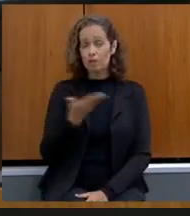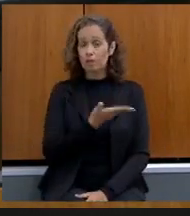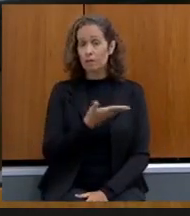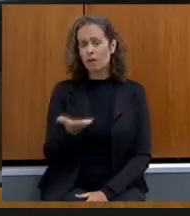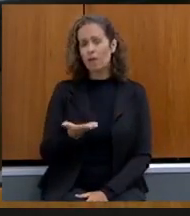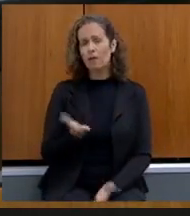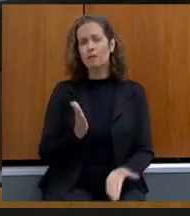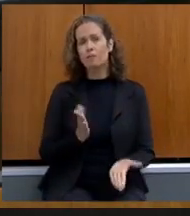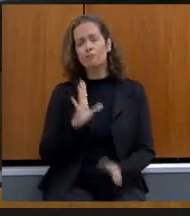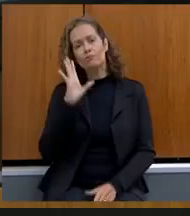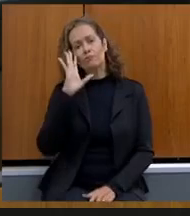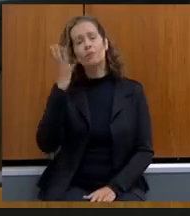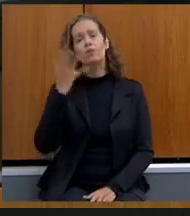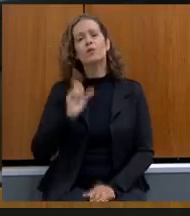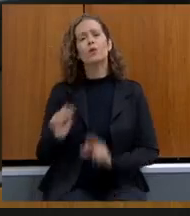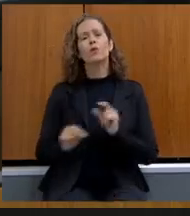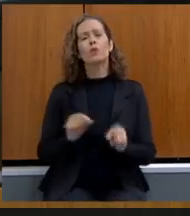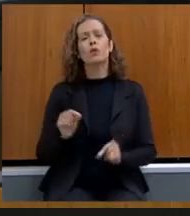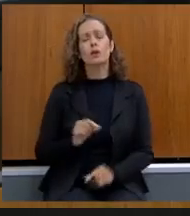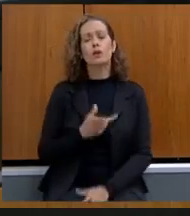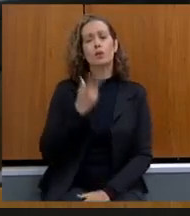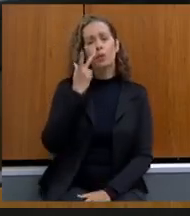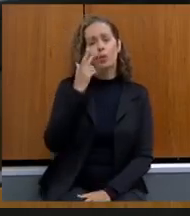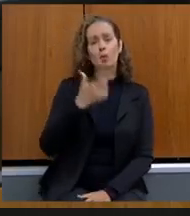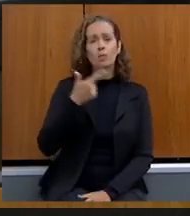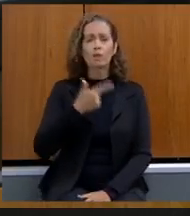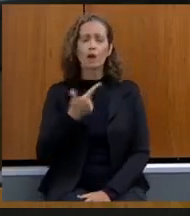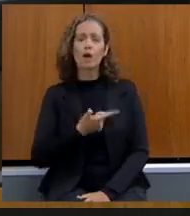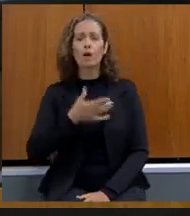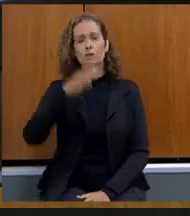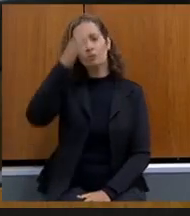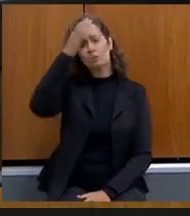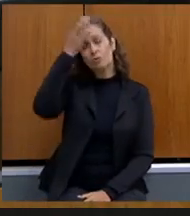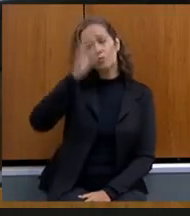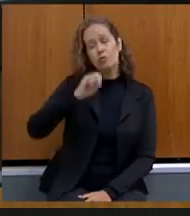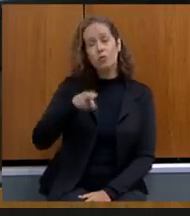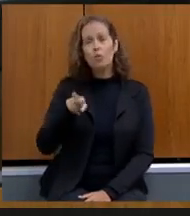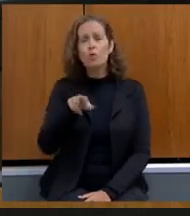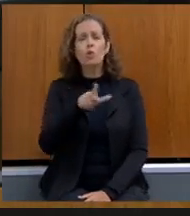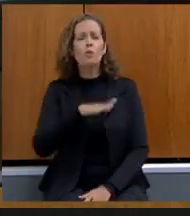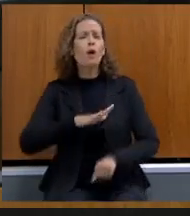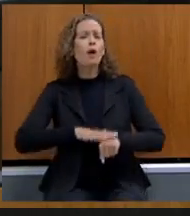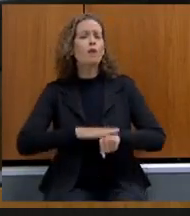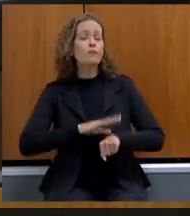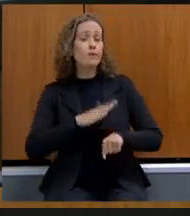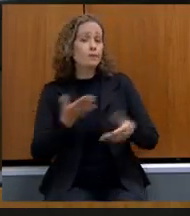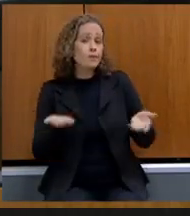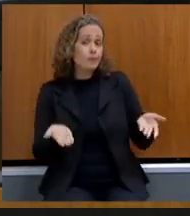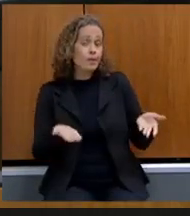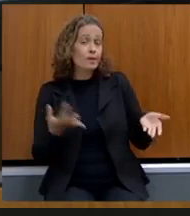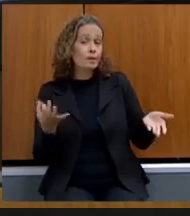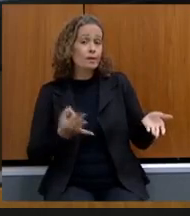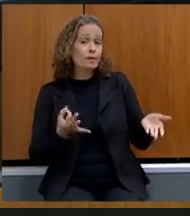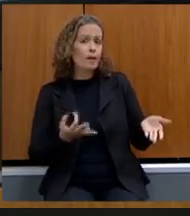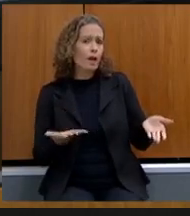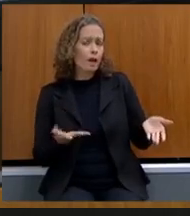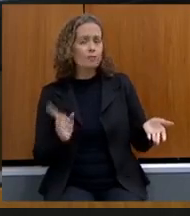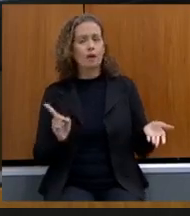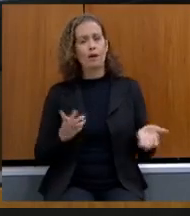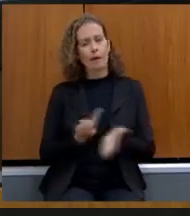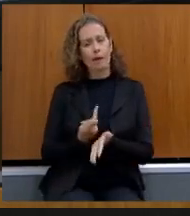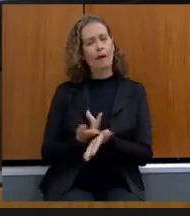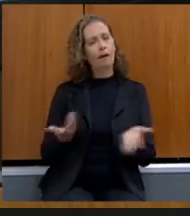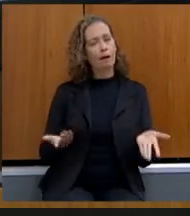ele consiga identificar que aquilo que o e o tio o irmão está fazendo não é correto a